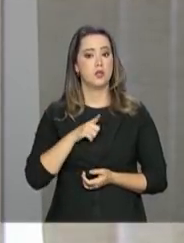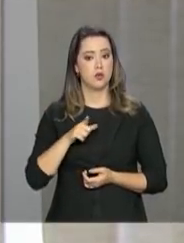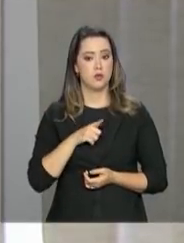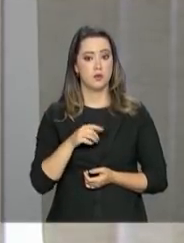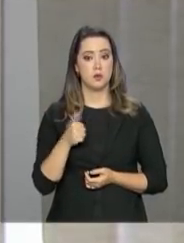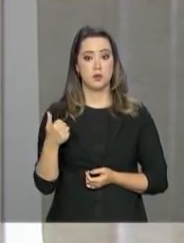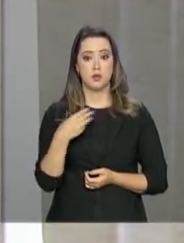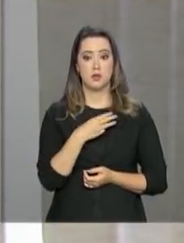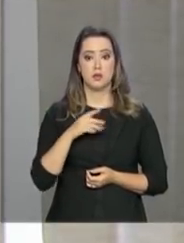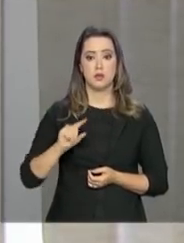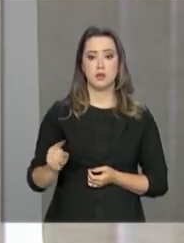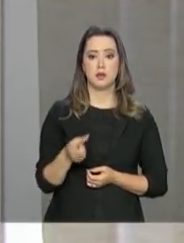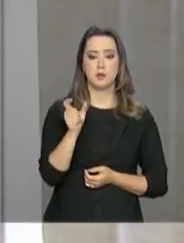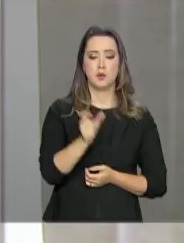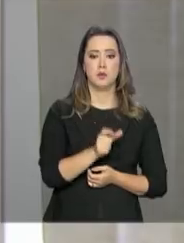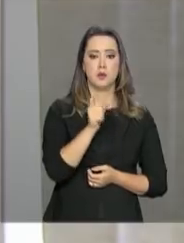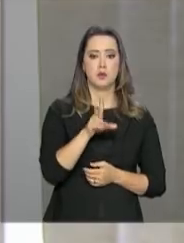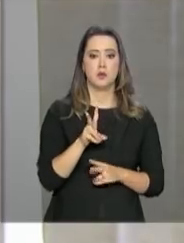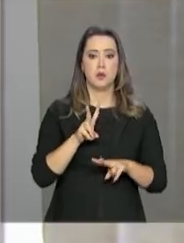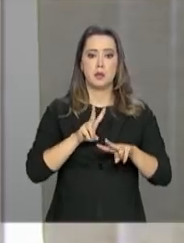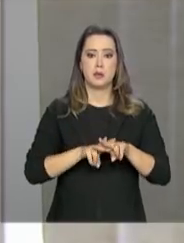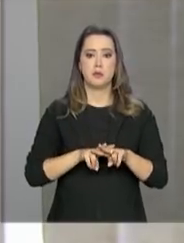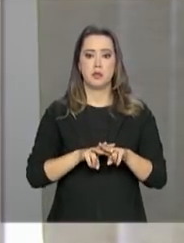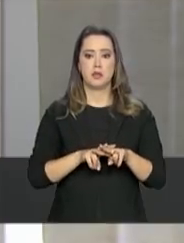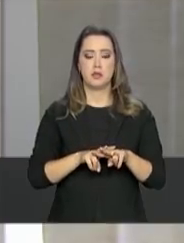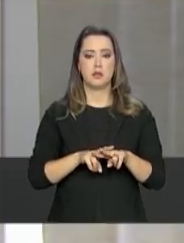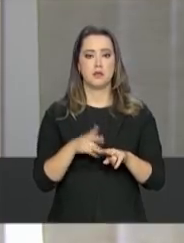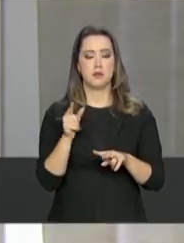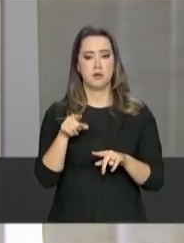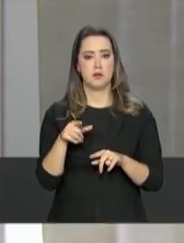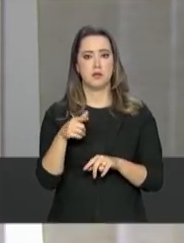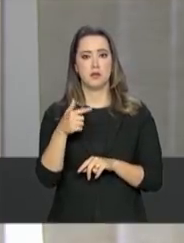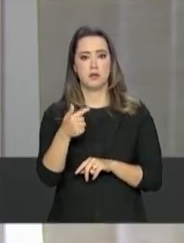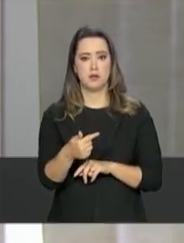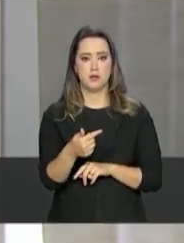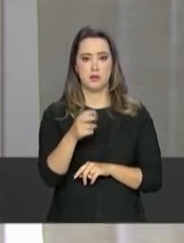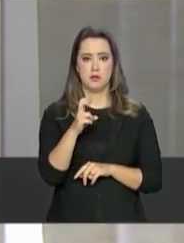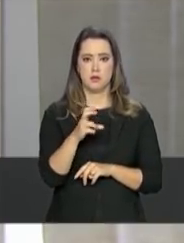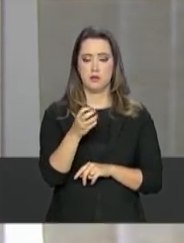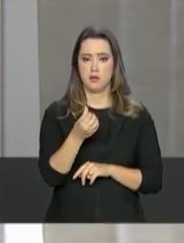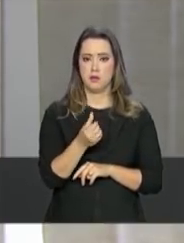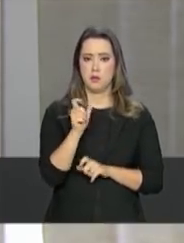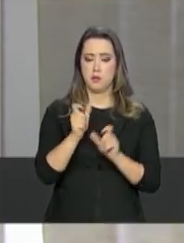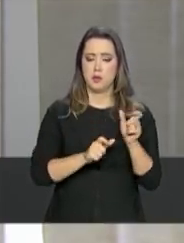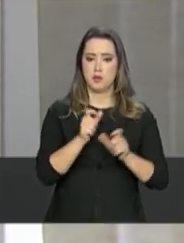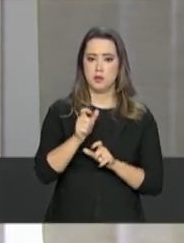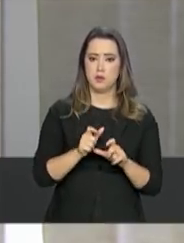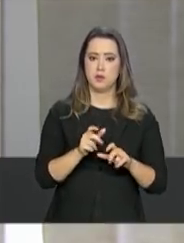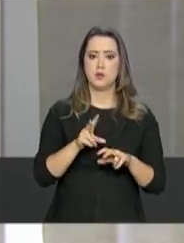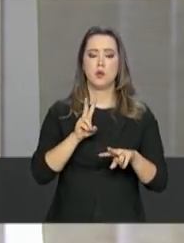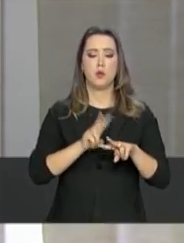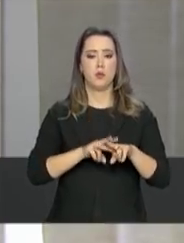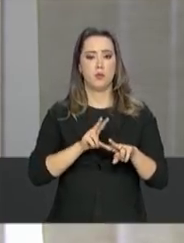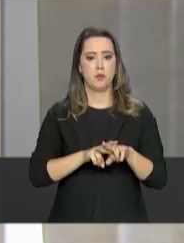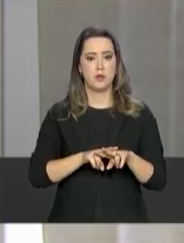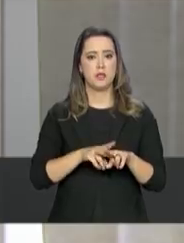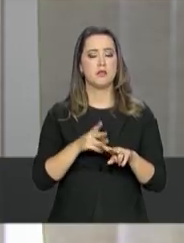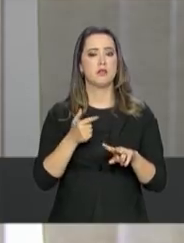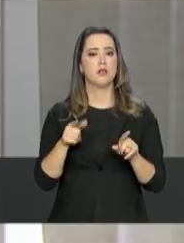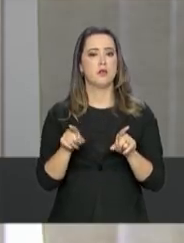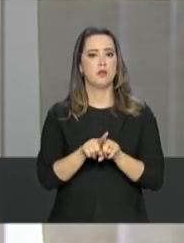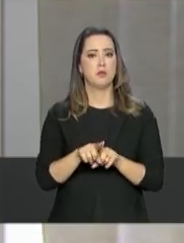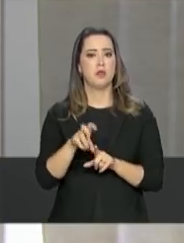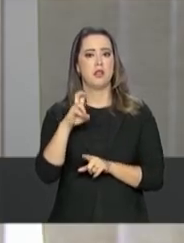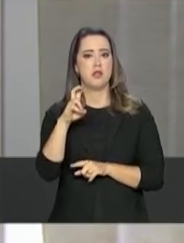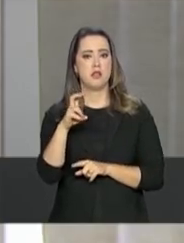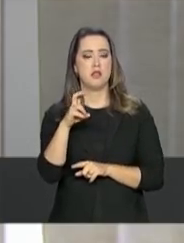pessoas presas em flagrantes 756 é pessoas com prisão cautelar 550